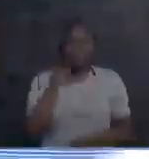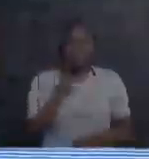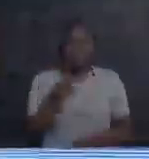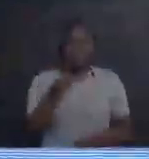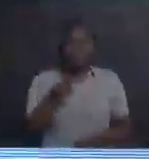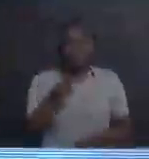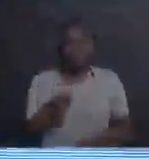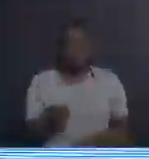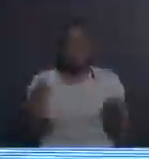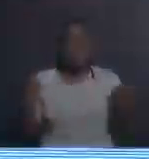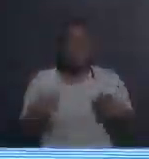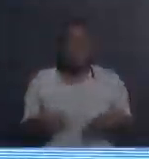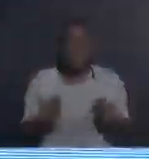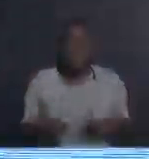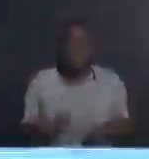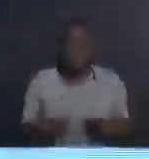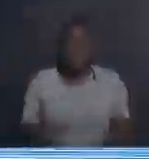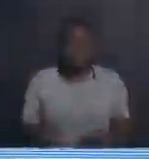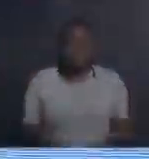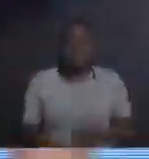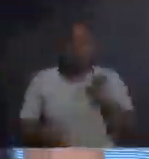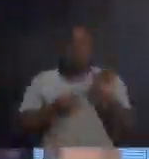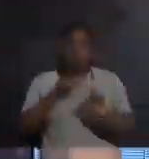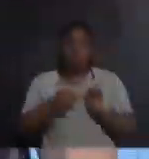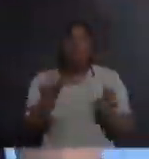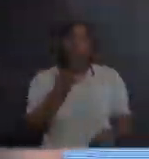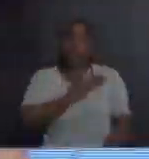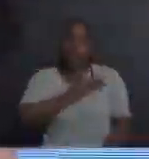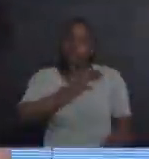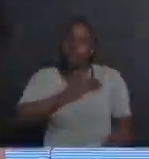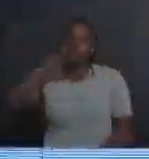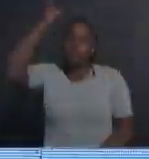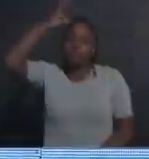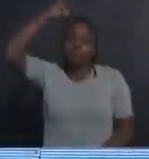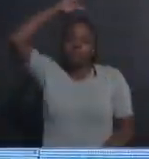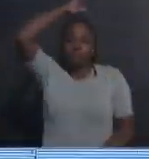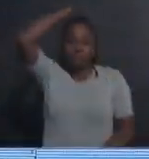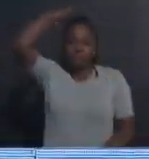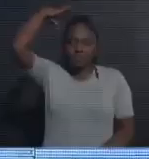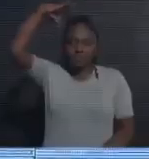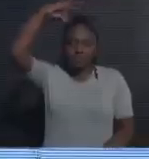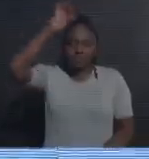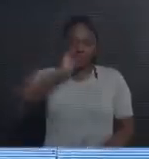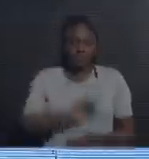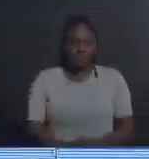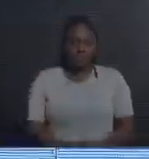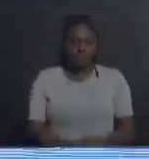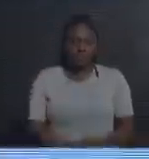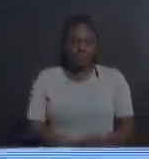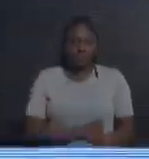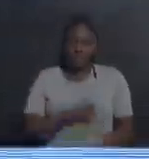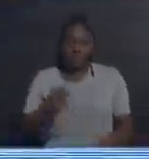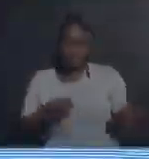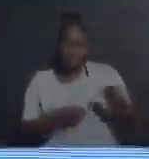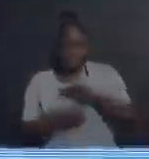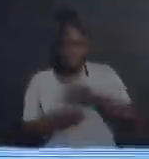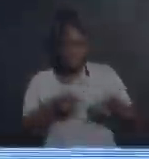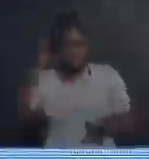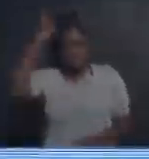Você precisa se tornar amigo do Espírito de Deus. Se você não estiver cheio dele, de alguma coisa, você vai estar